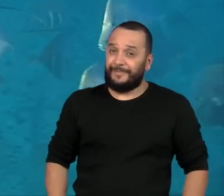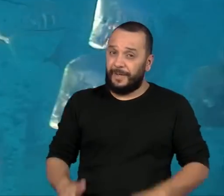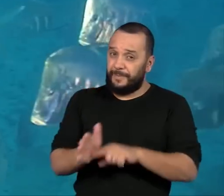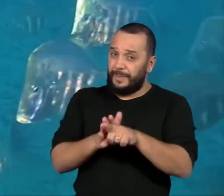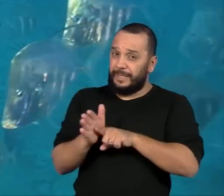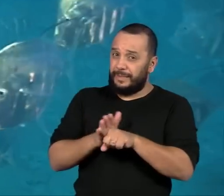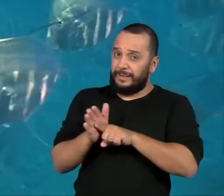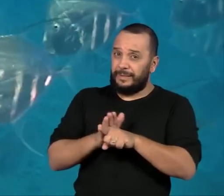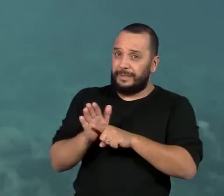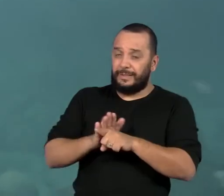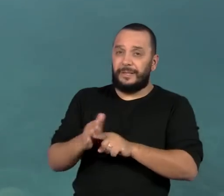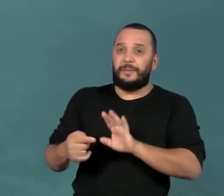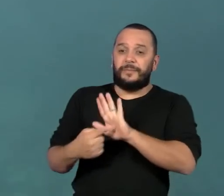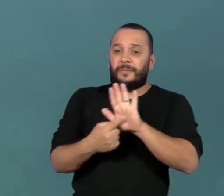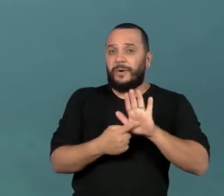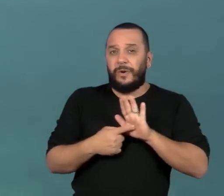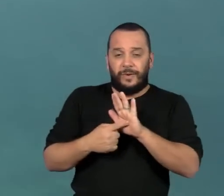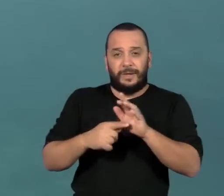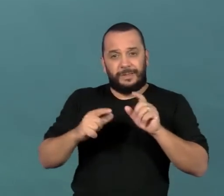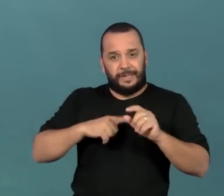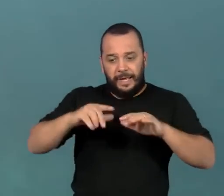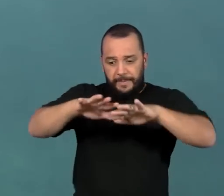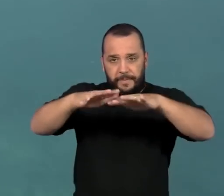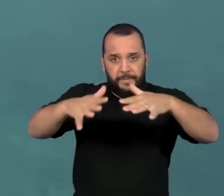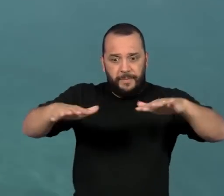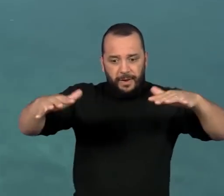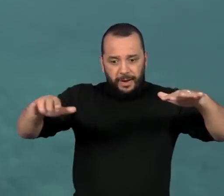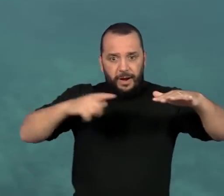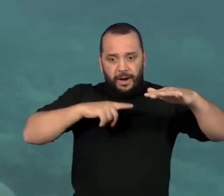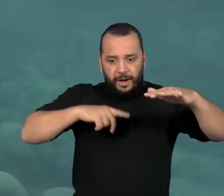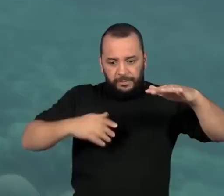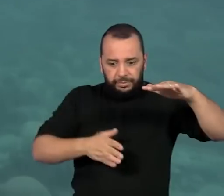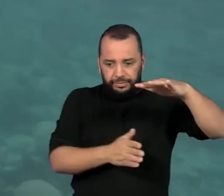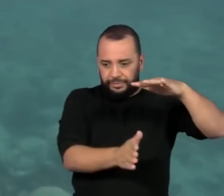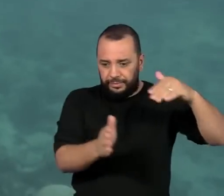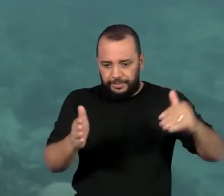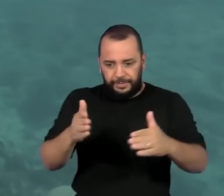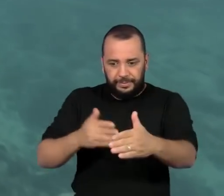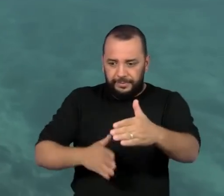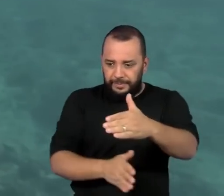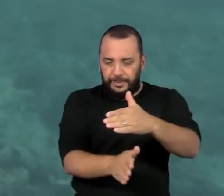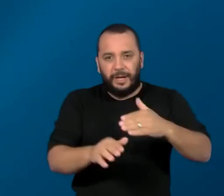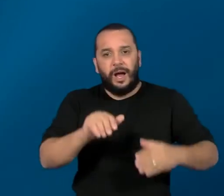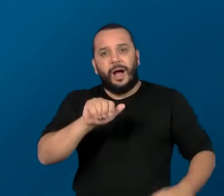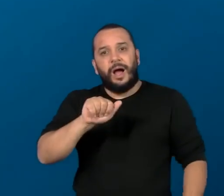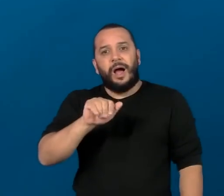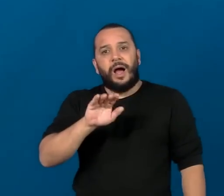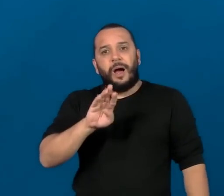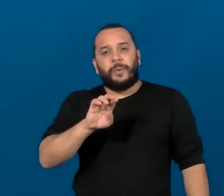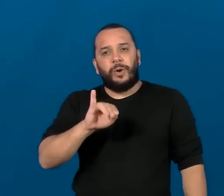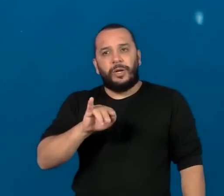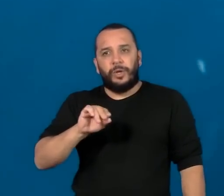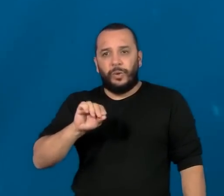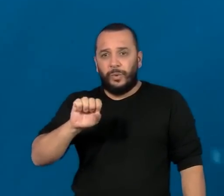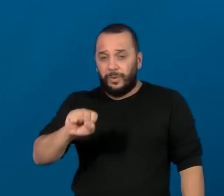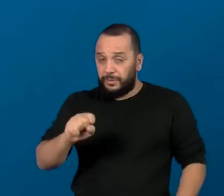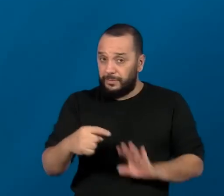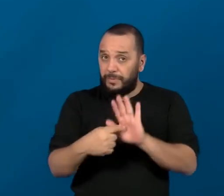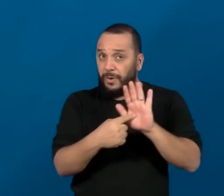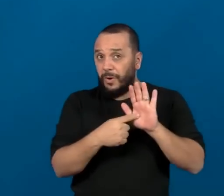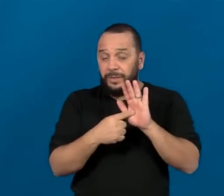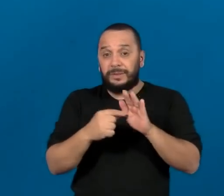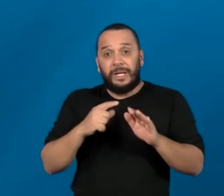Levantamento inédito em Abrolhos, que abriga o primeiro parque marinho do Brasil, mostra que nem todas as espécies da região